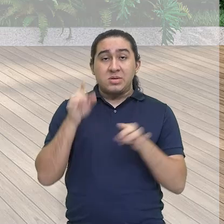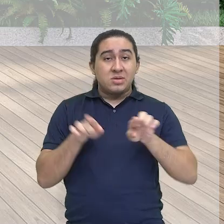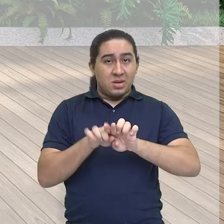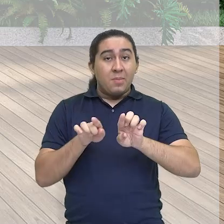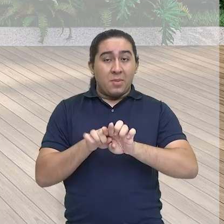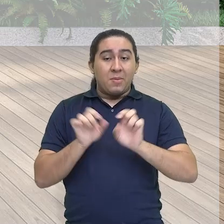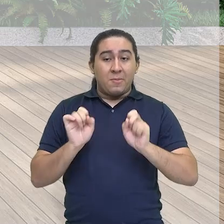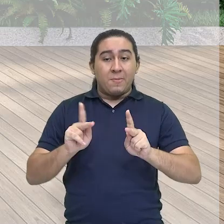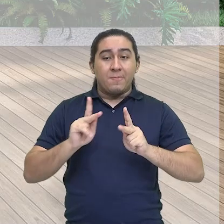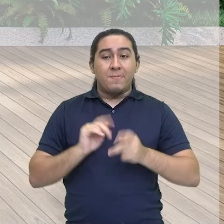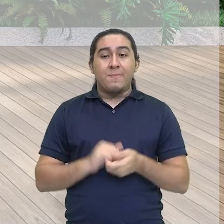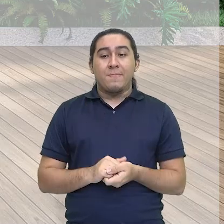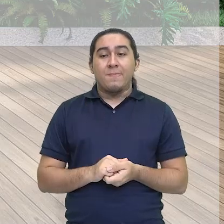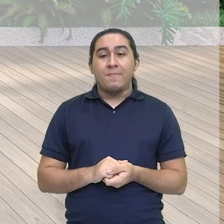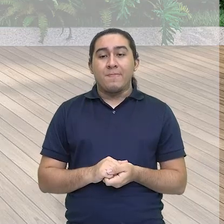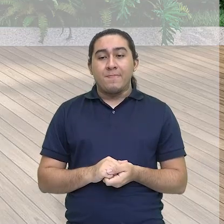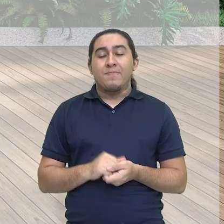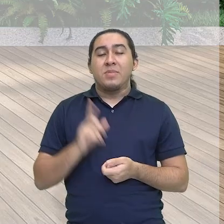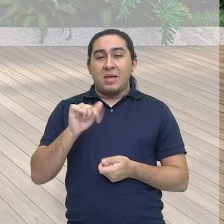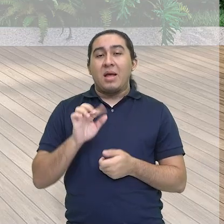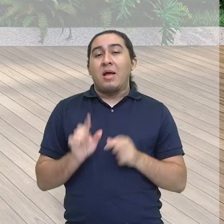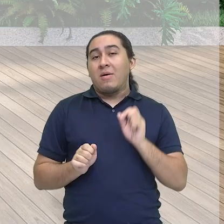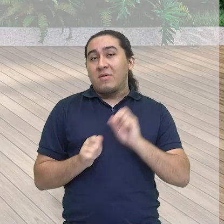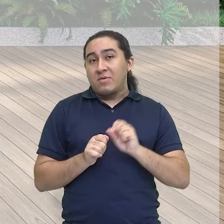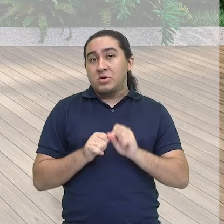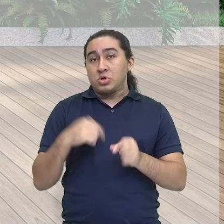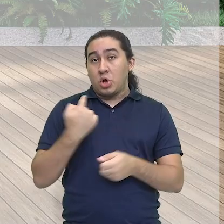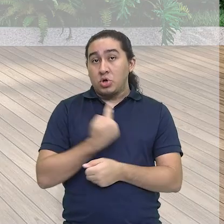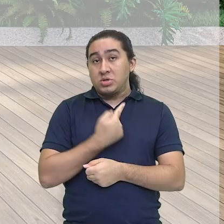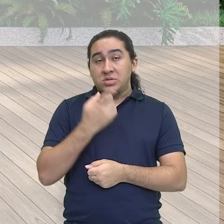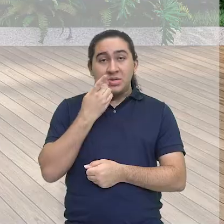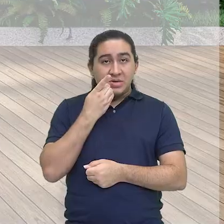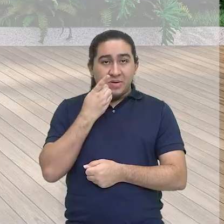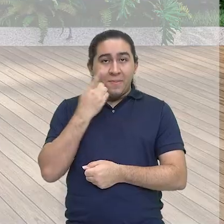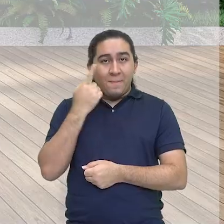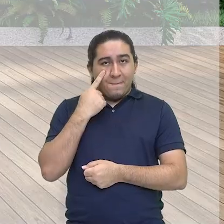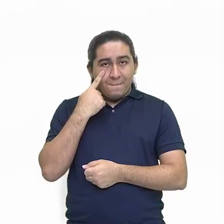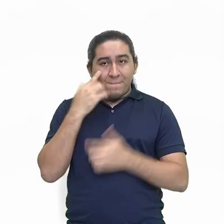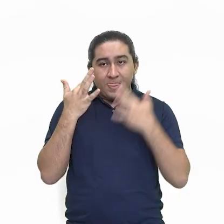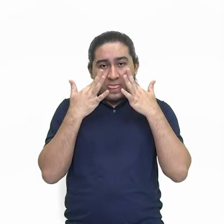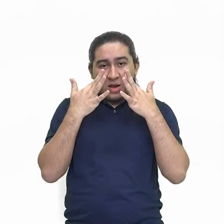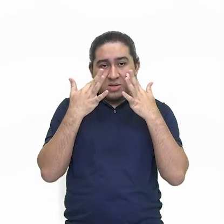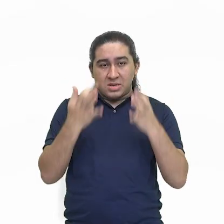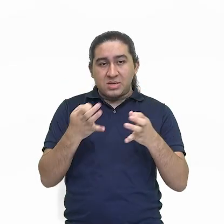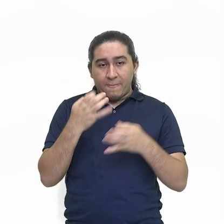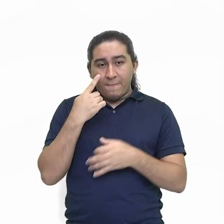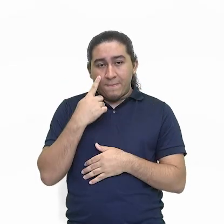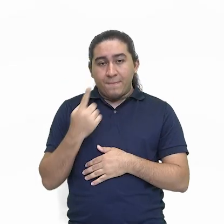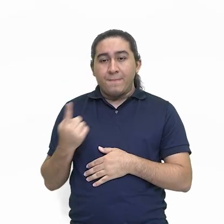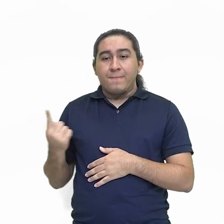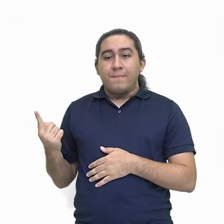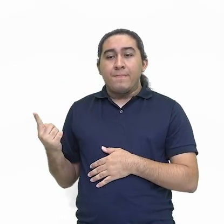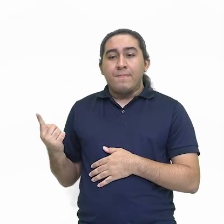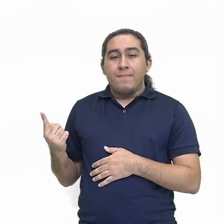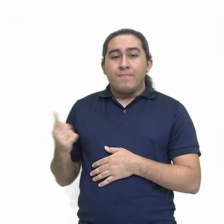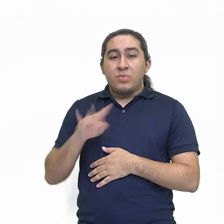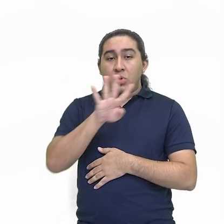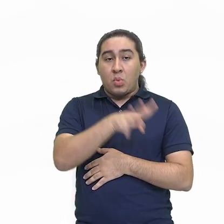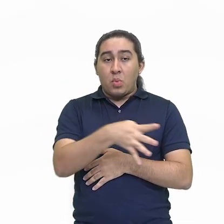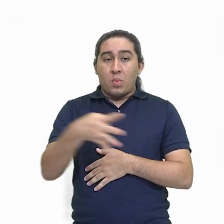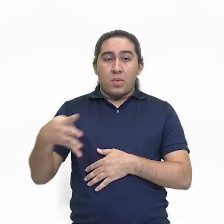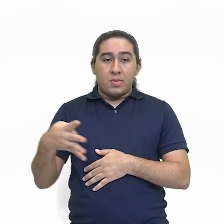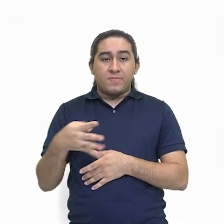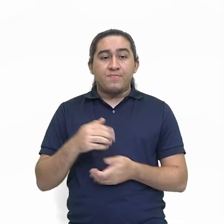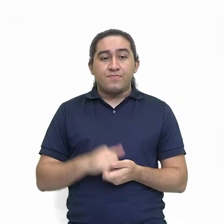aqui, né, também realizadas no nosso cotidiano. Então, observe aqui o quadro, né?